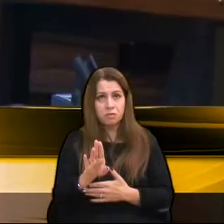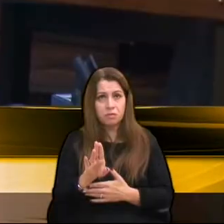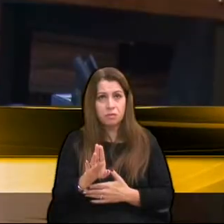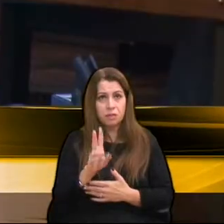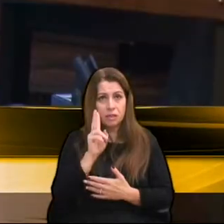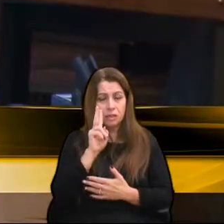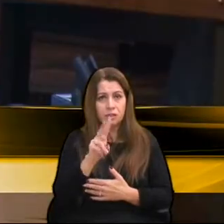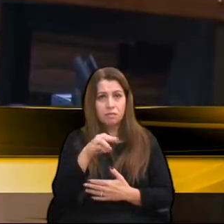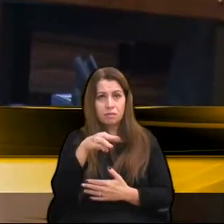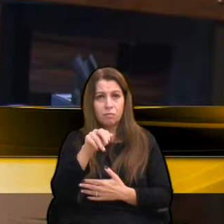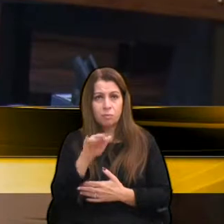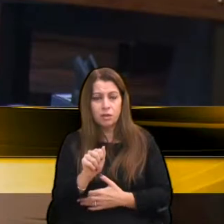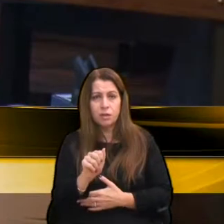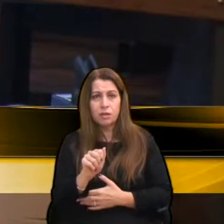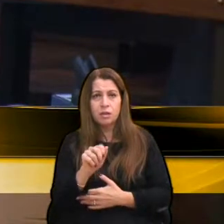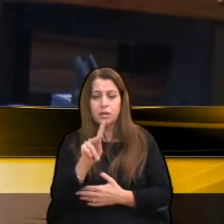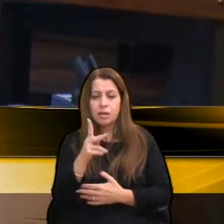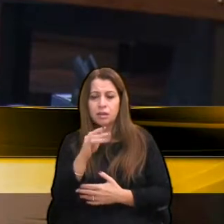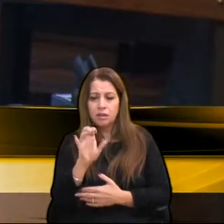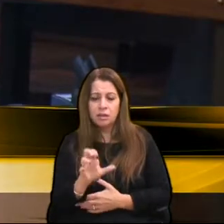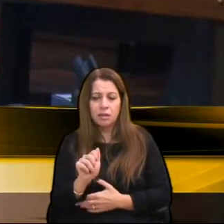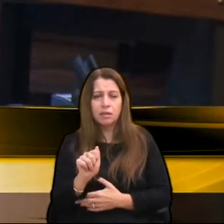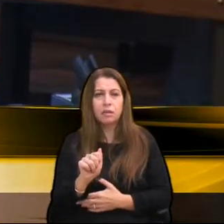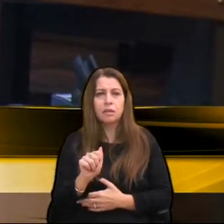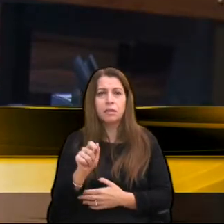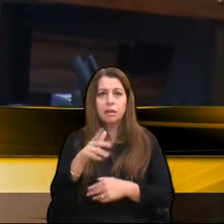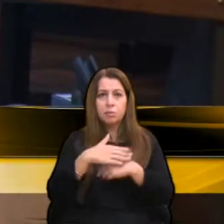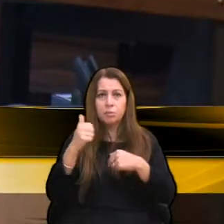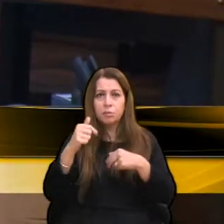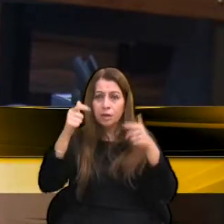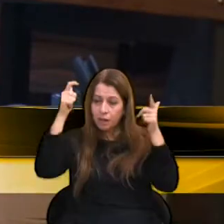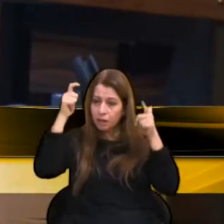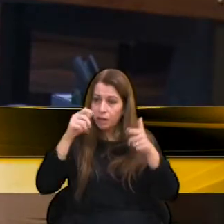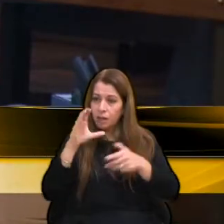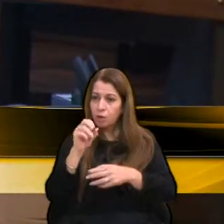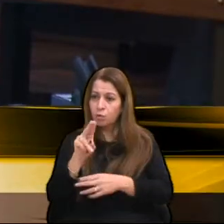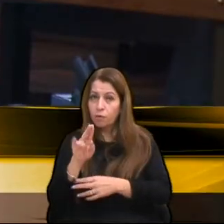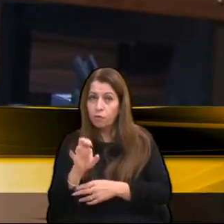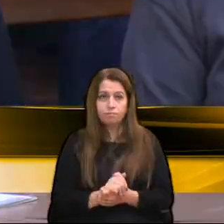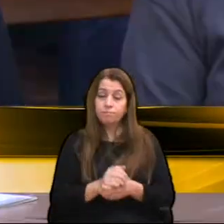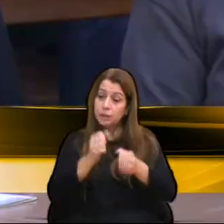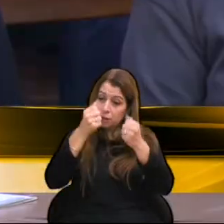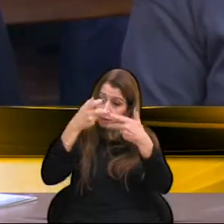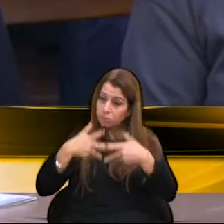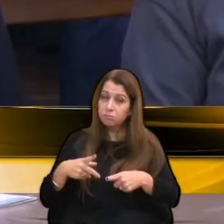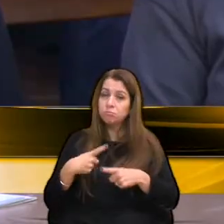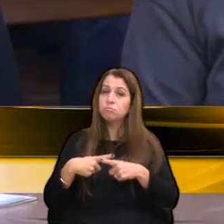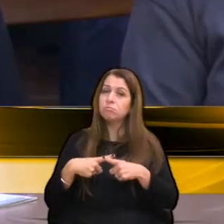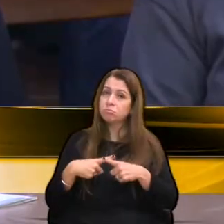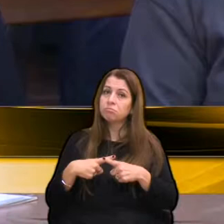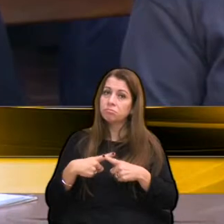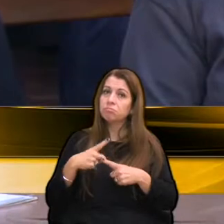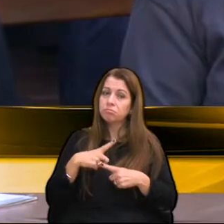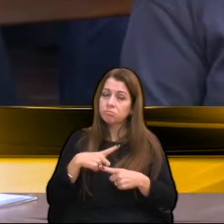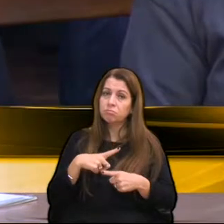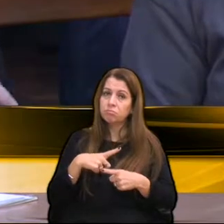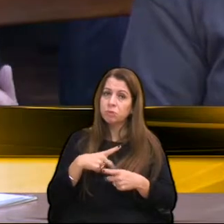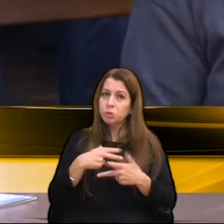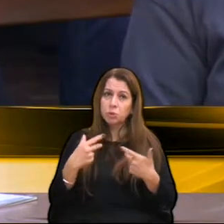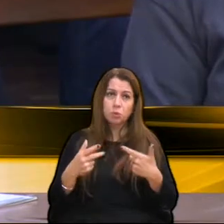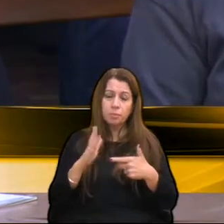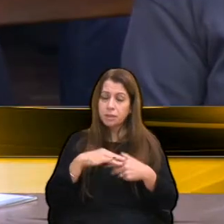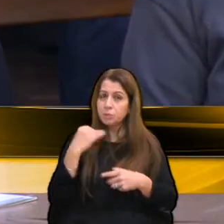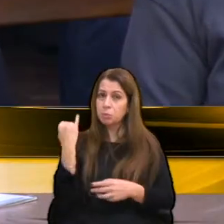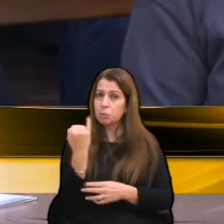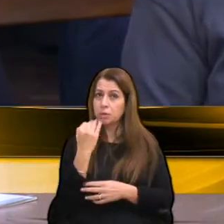de R$ 188 mil reais anuais para a APAE causou indignação por parte dos vereadores.